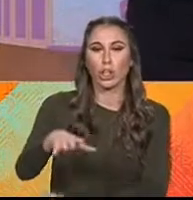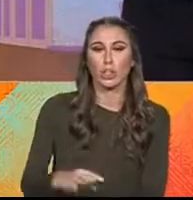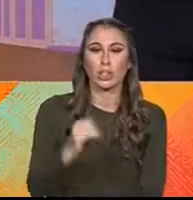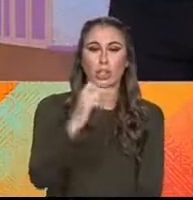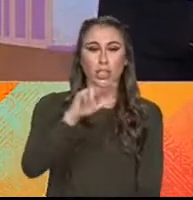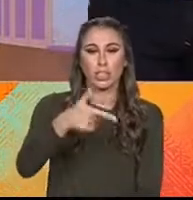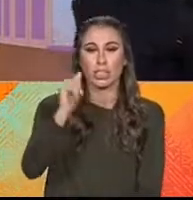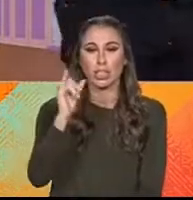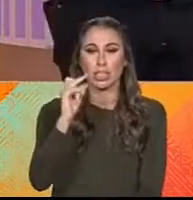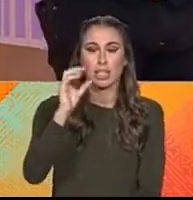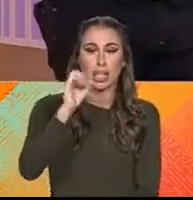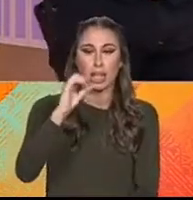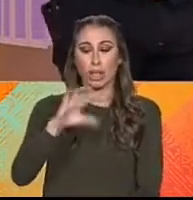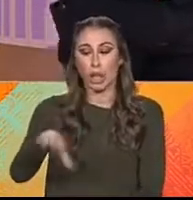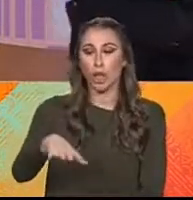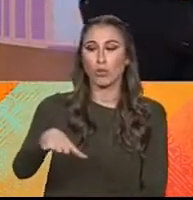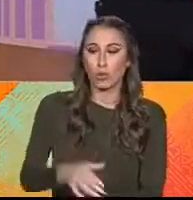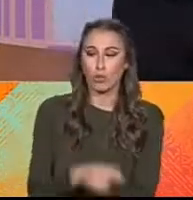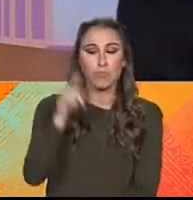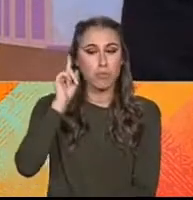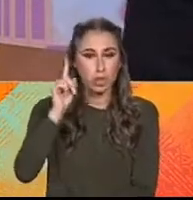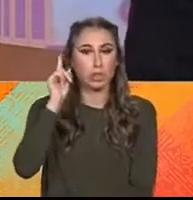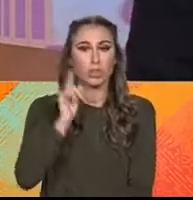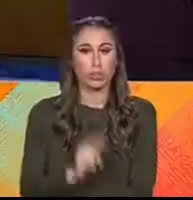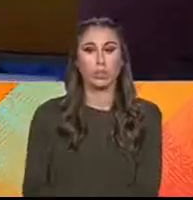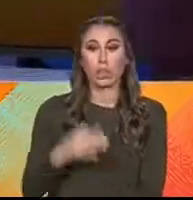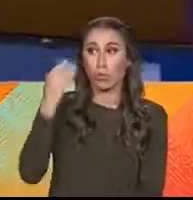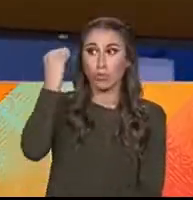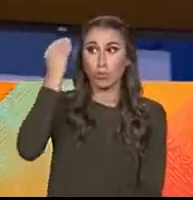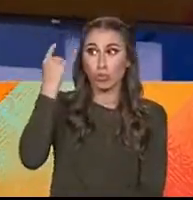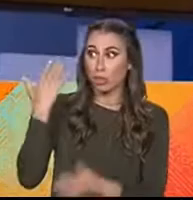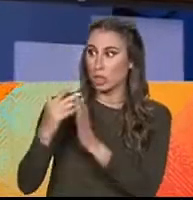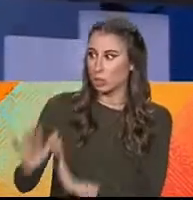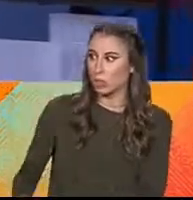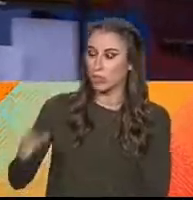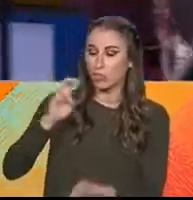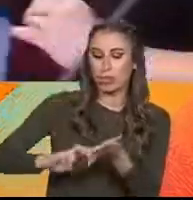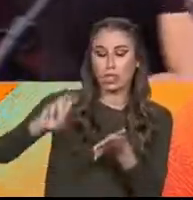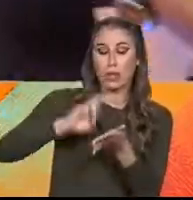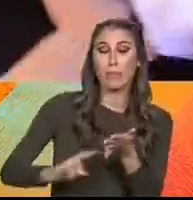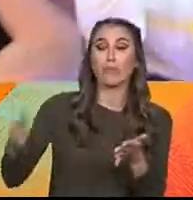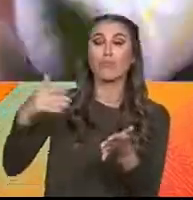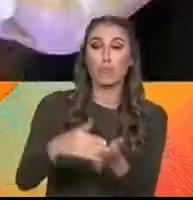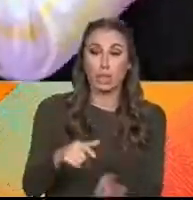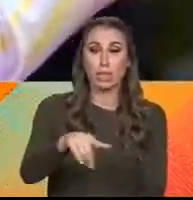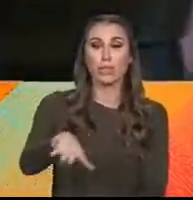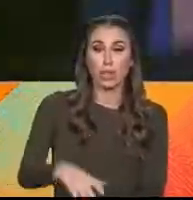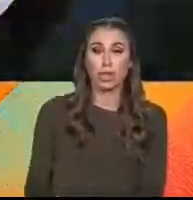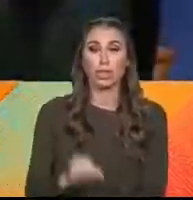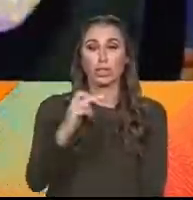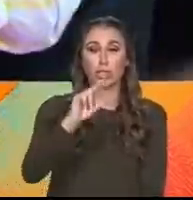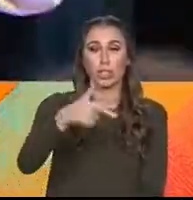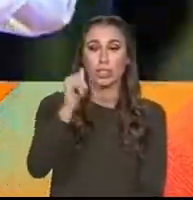o destino que dentro do peito trago, sendo desde pequenino caminhar a Santiago. Santiago